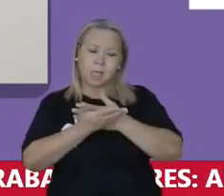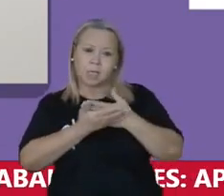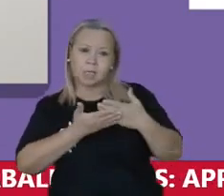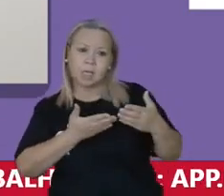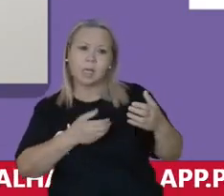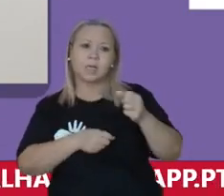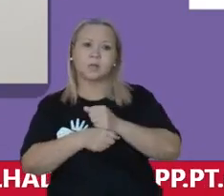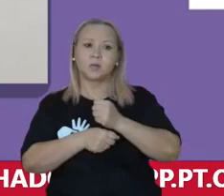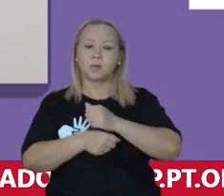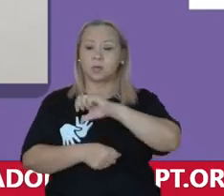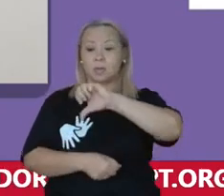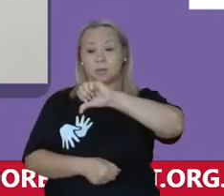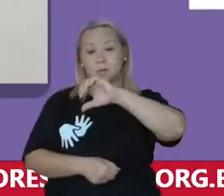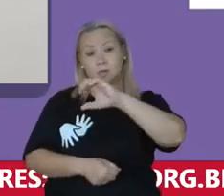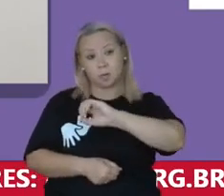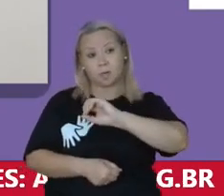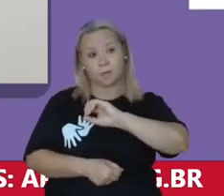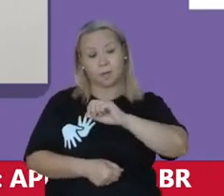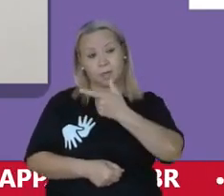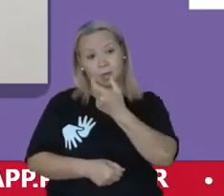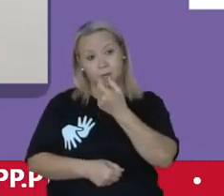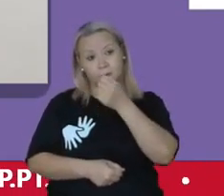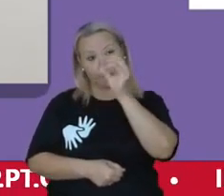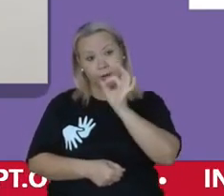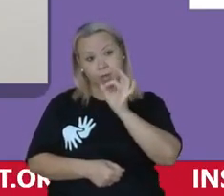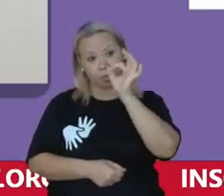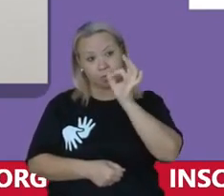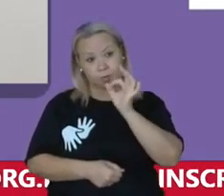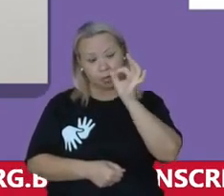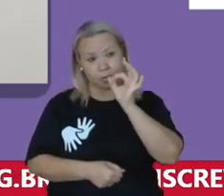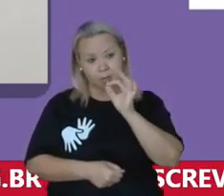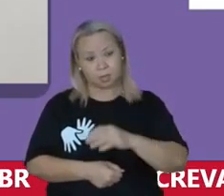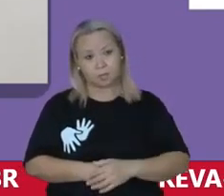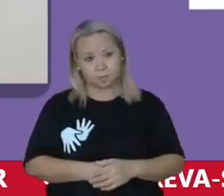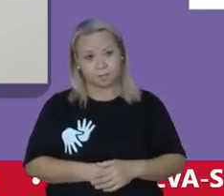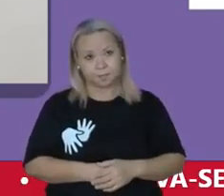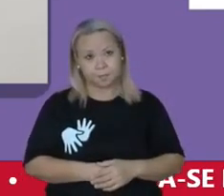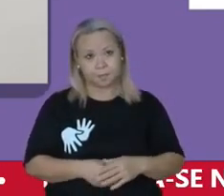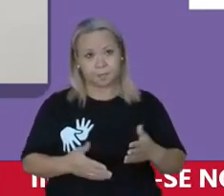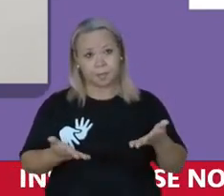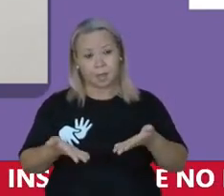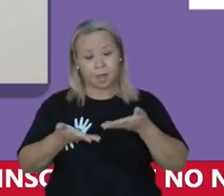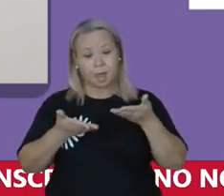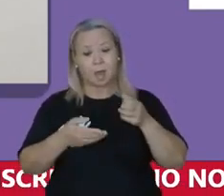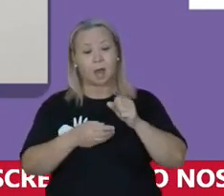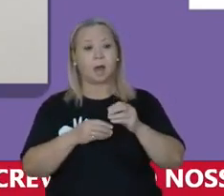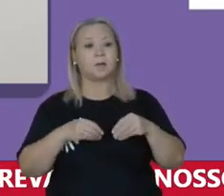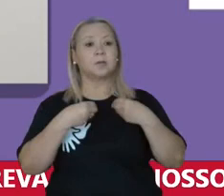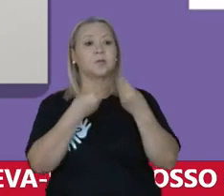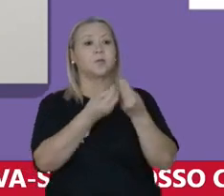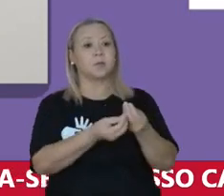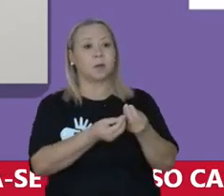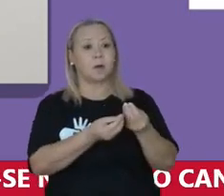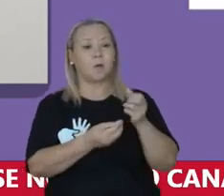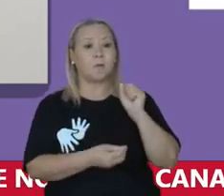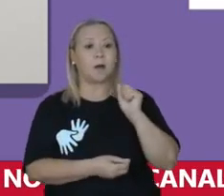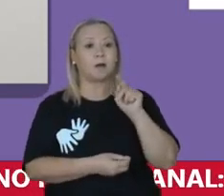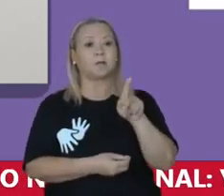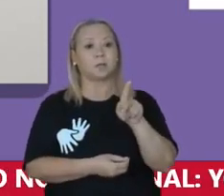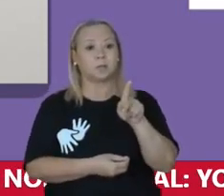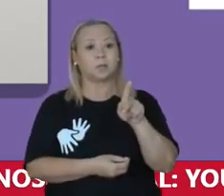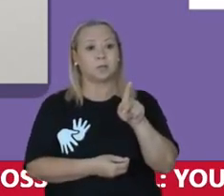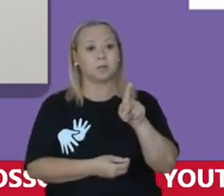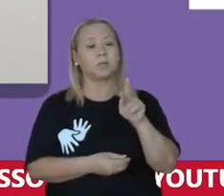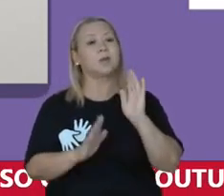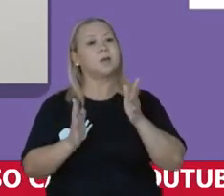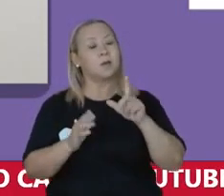anos 90, que 20% das contribuições para a Seguridade Social já